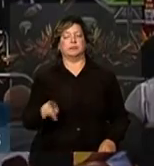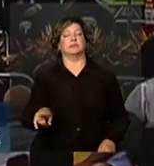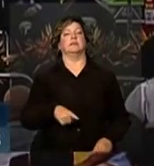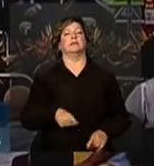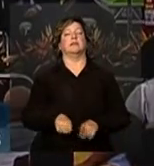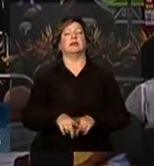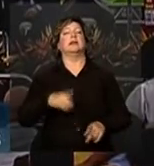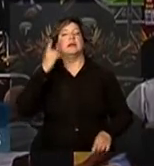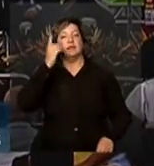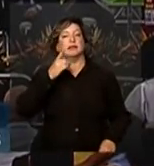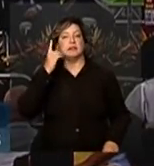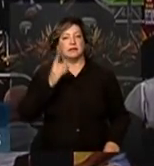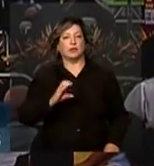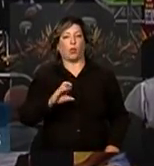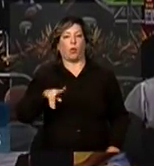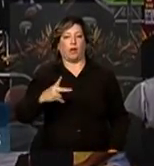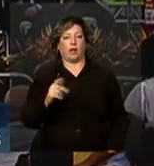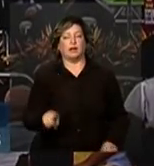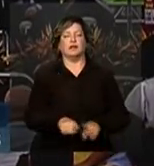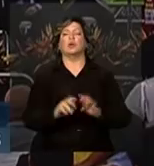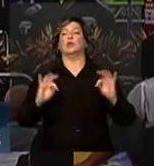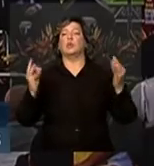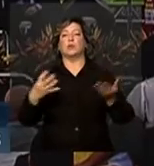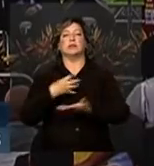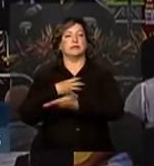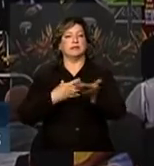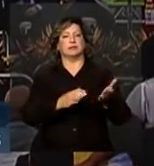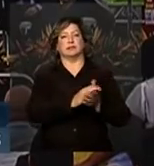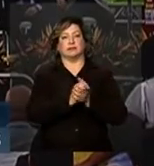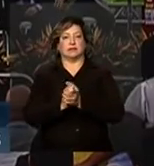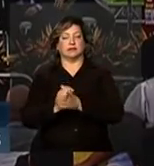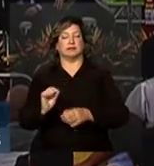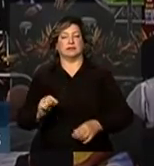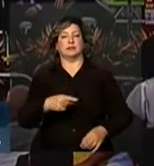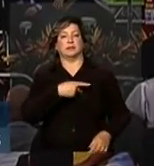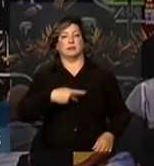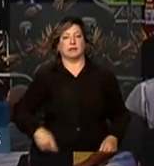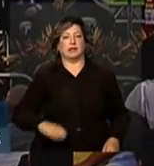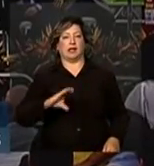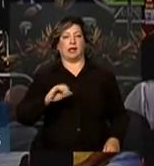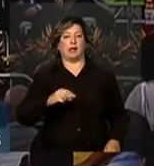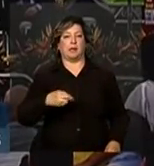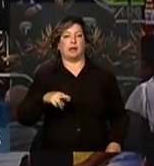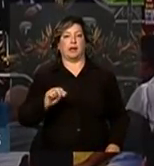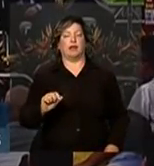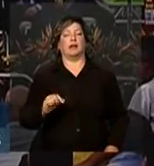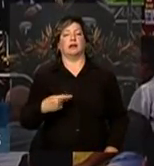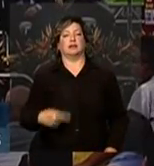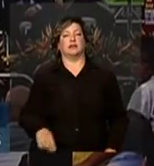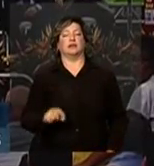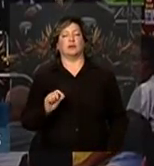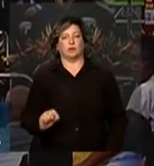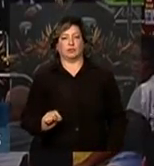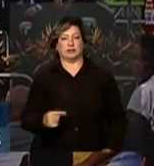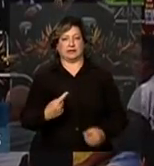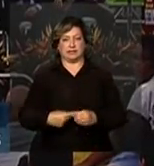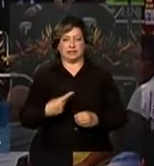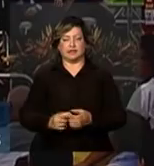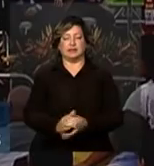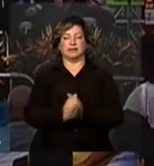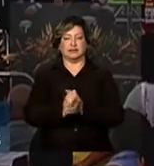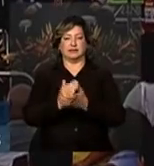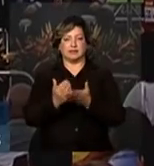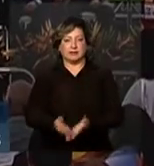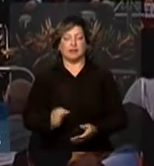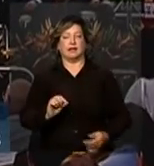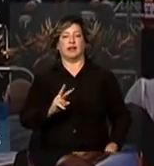Cunha e todos se sintam ciment presidente da Câmara de Governador Valadares quero saudar aqui o